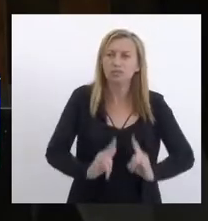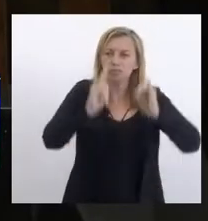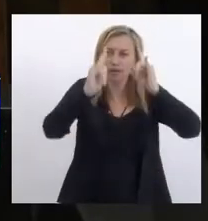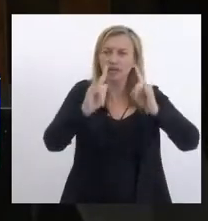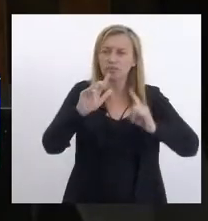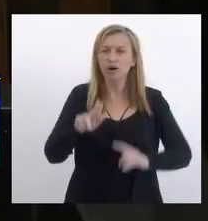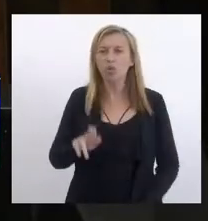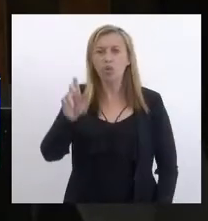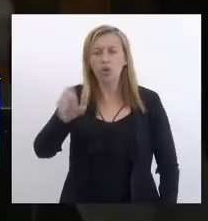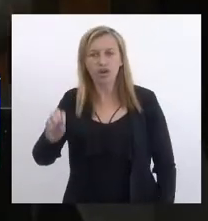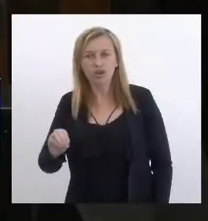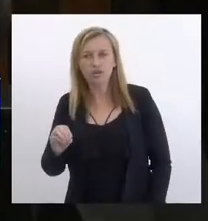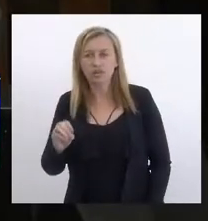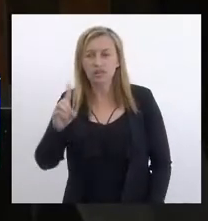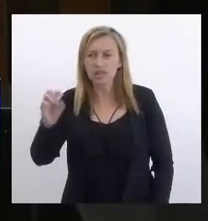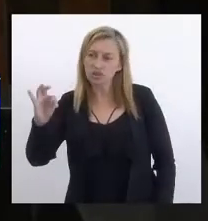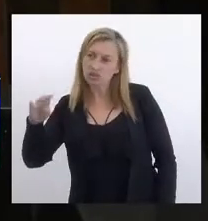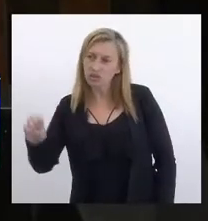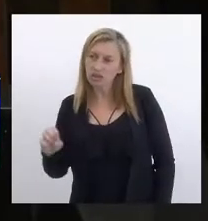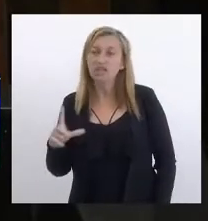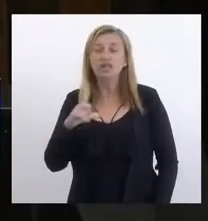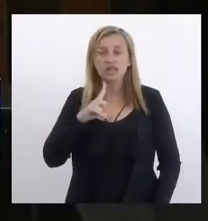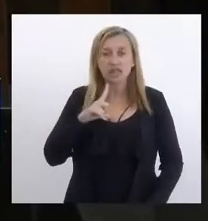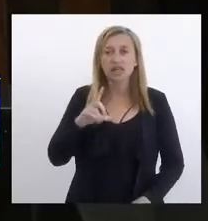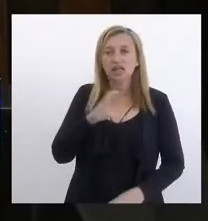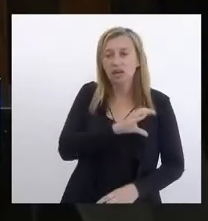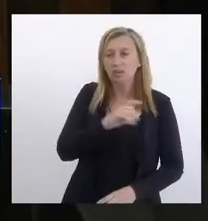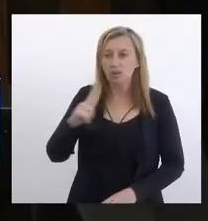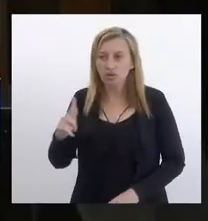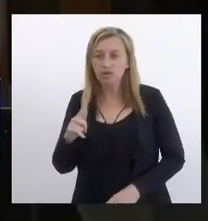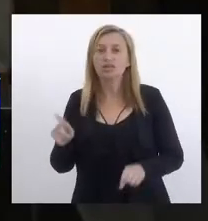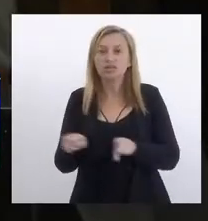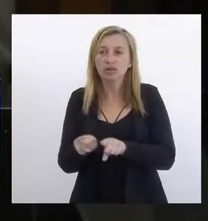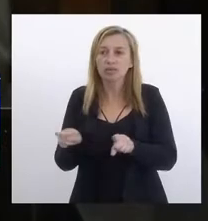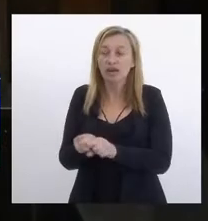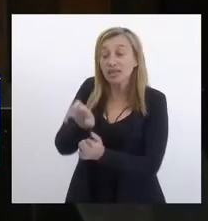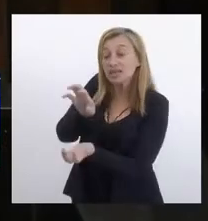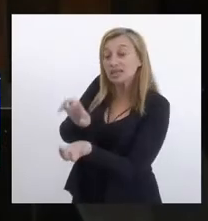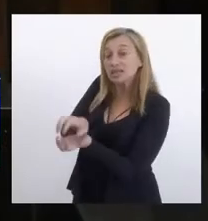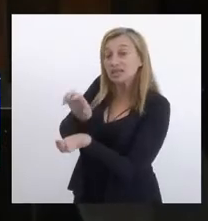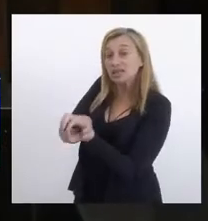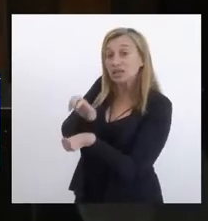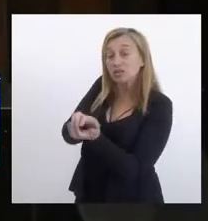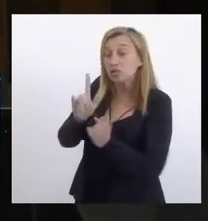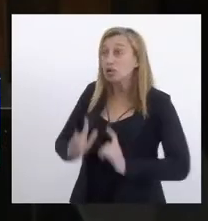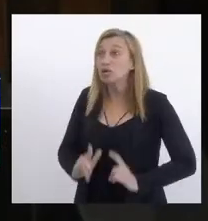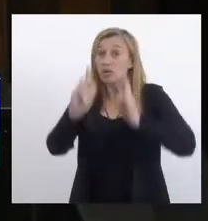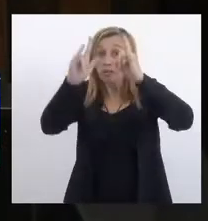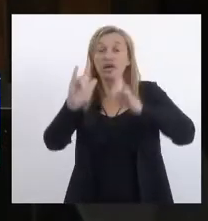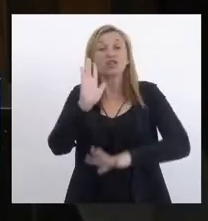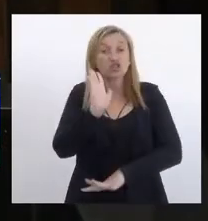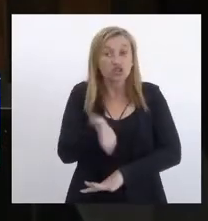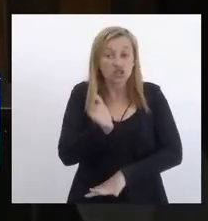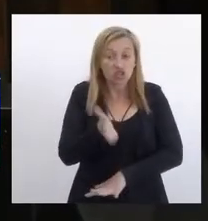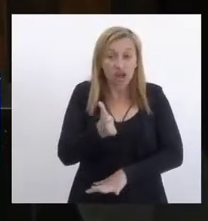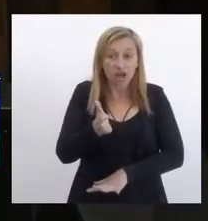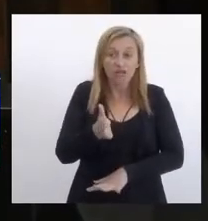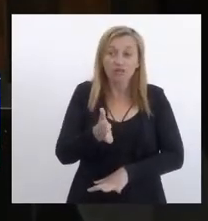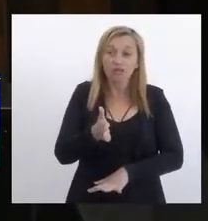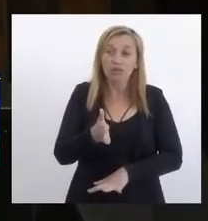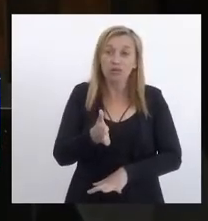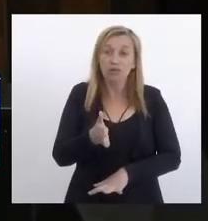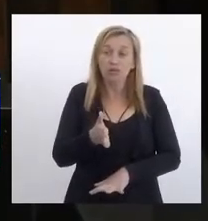Zona Oeste, porque tem, tanto em Campo Grande quanto Santa Cruz, prédios que já foram